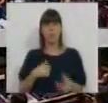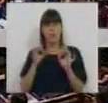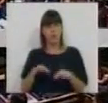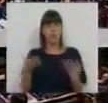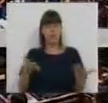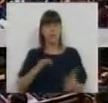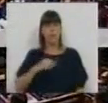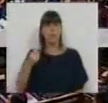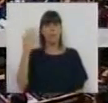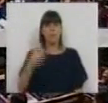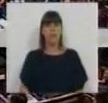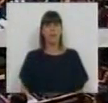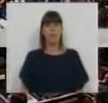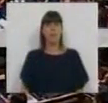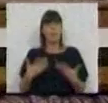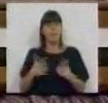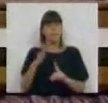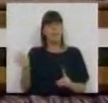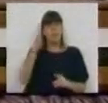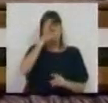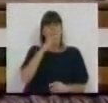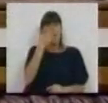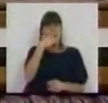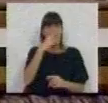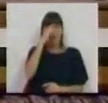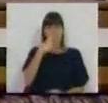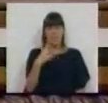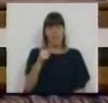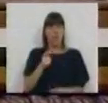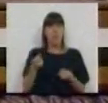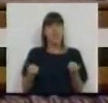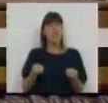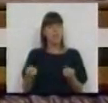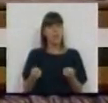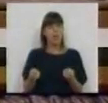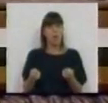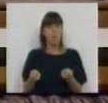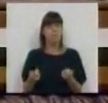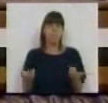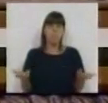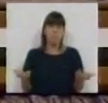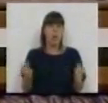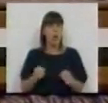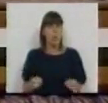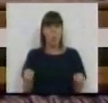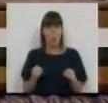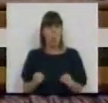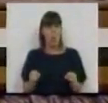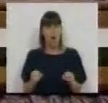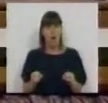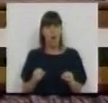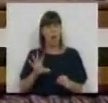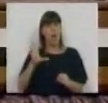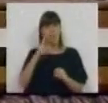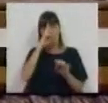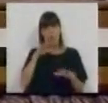Estou a terminar, Sr. Presidente. O então Primeiro-Ministro Cavaco Silva aguentou 5 meses em gestão, pois não há de o